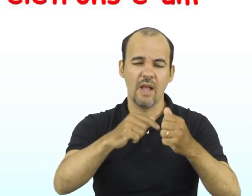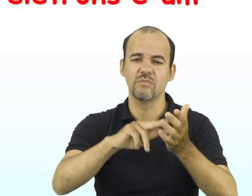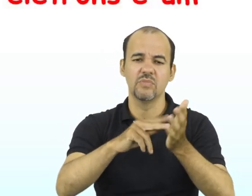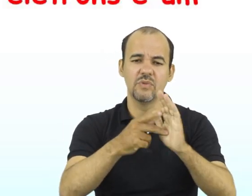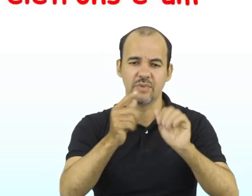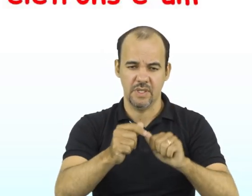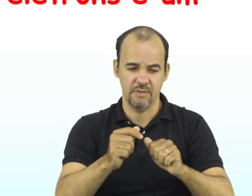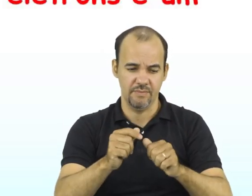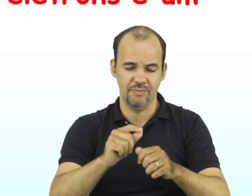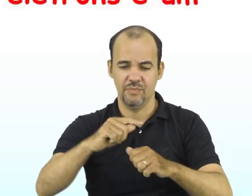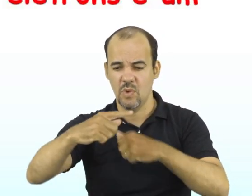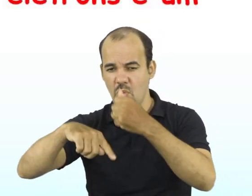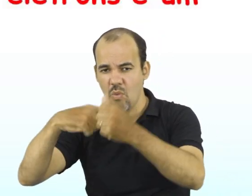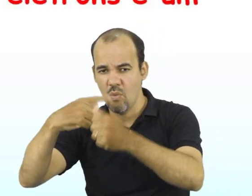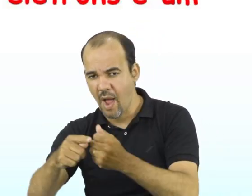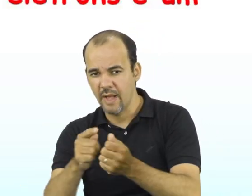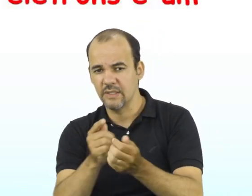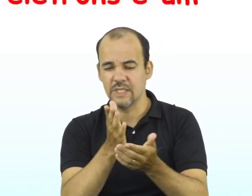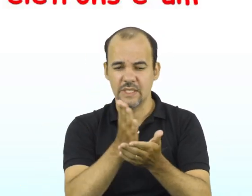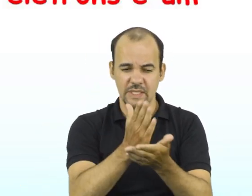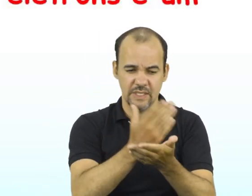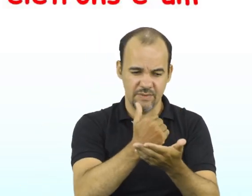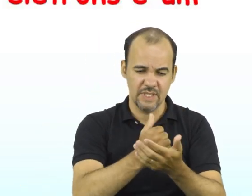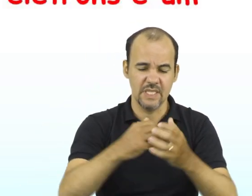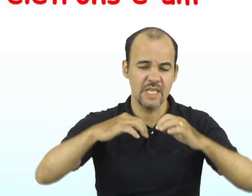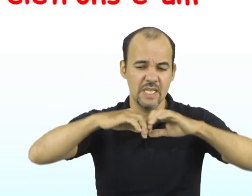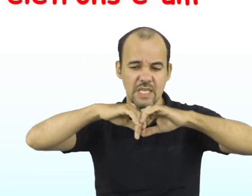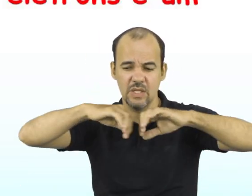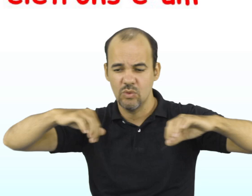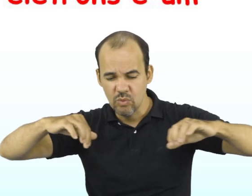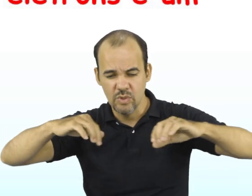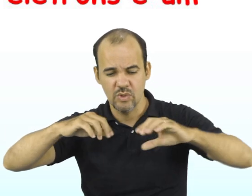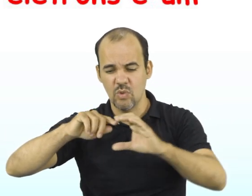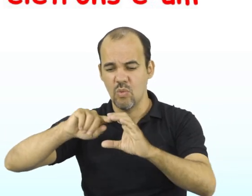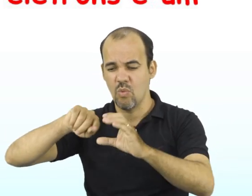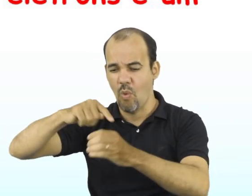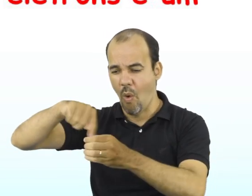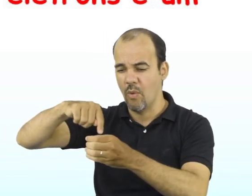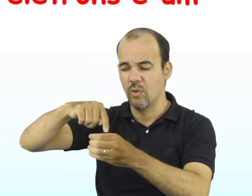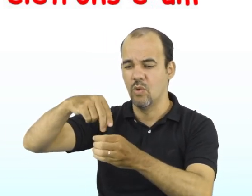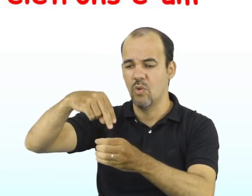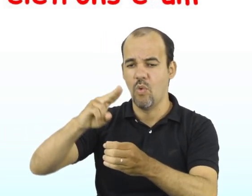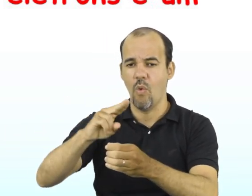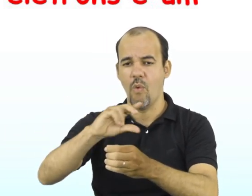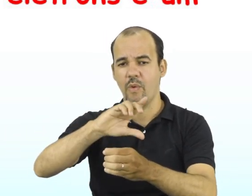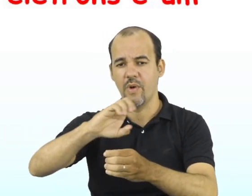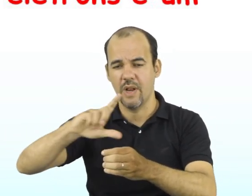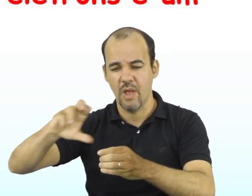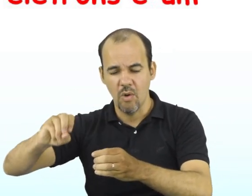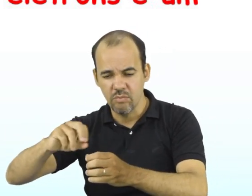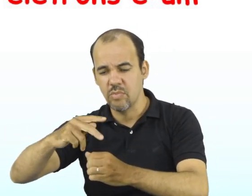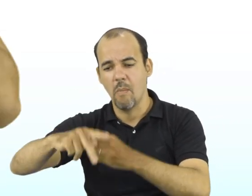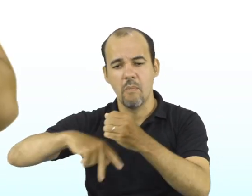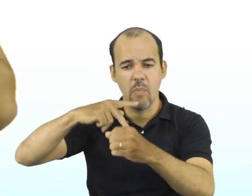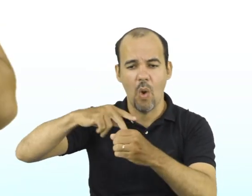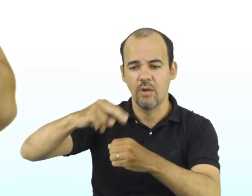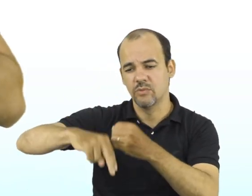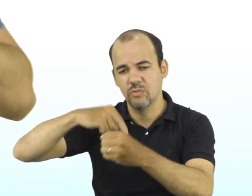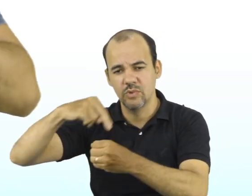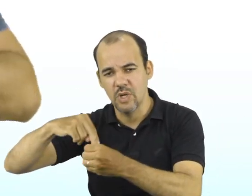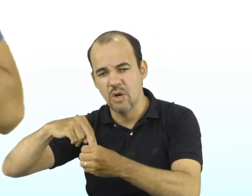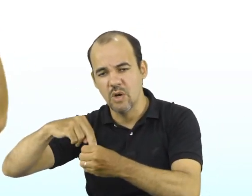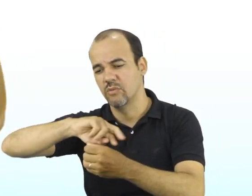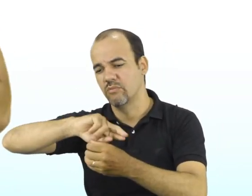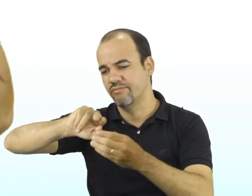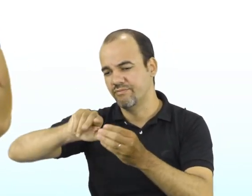A estrutura do átomo é dividida basicamente em duas regiões. O núcleo, que é formado pelos prótons, os nêutrons. Observação,